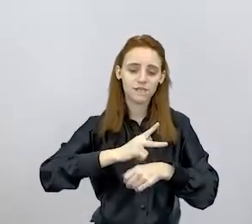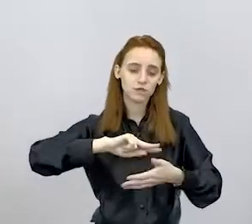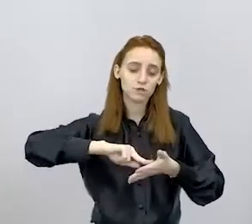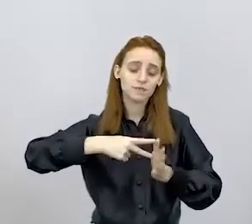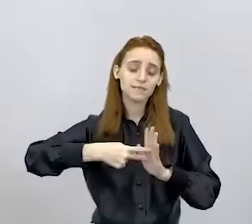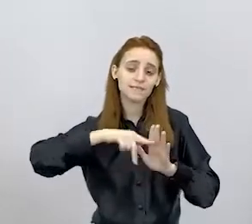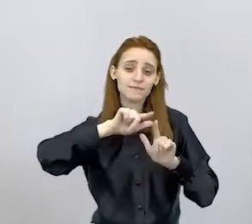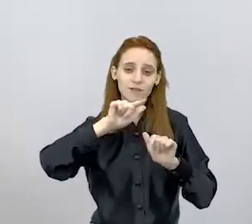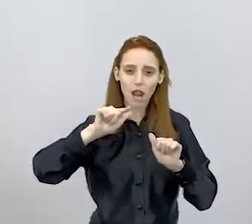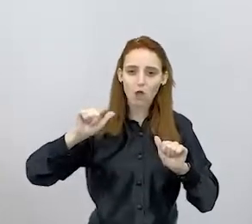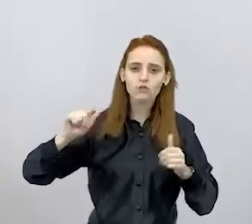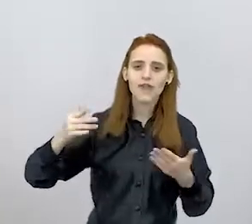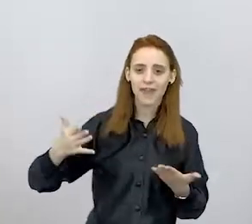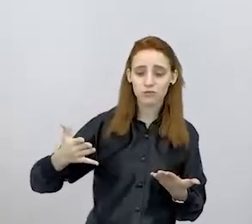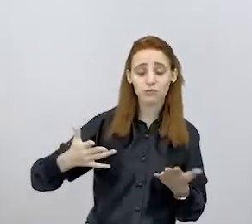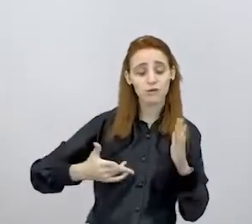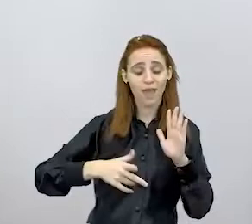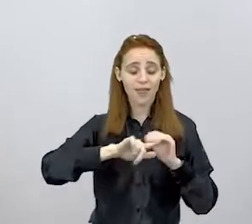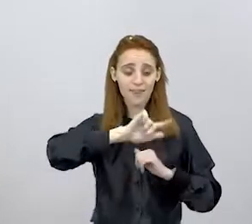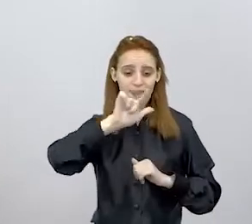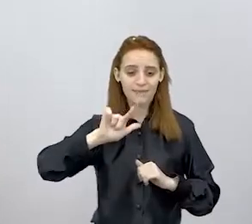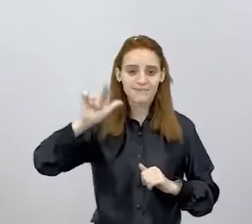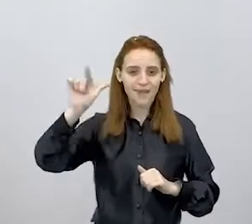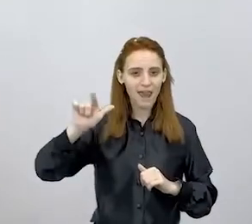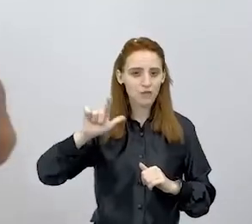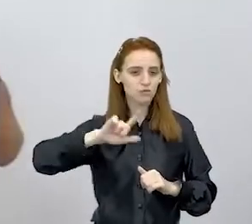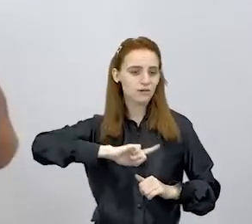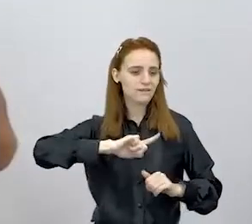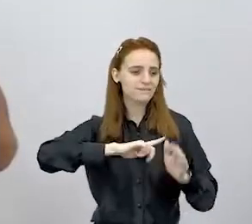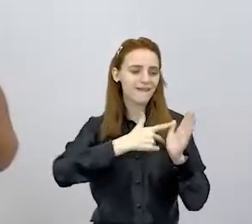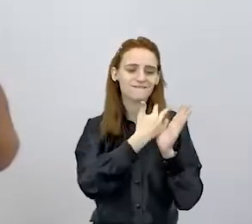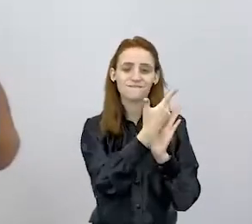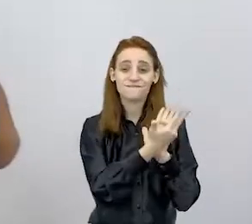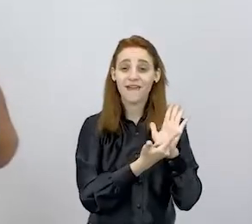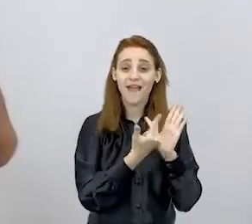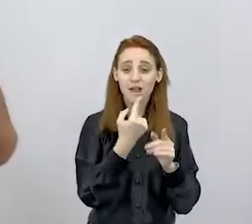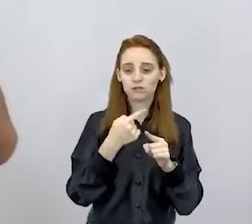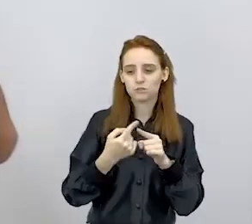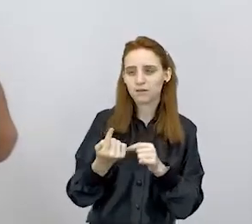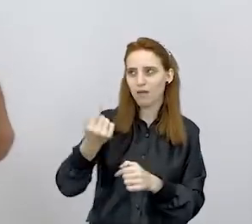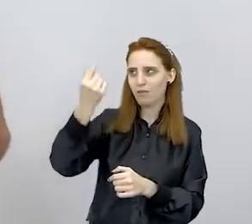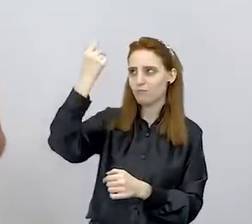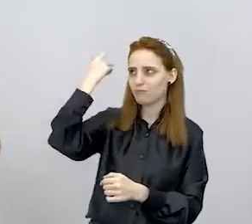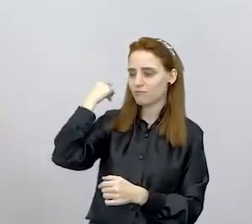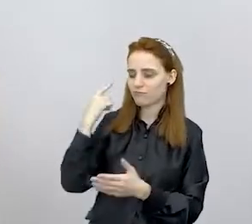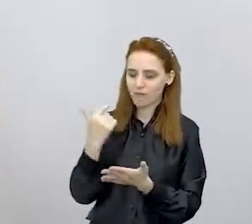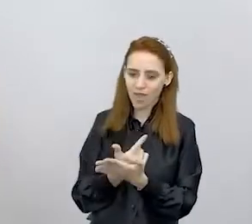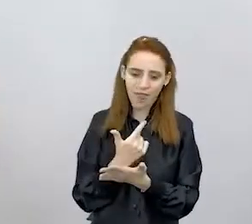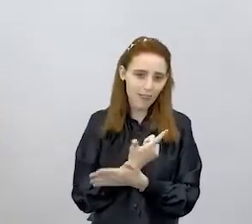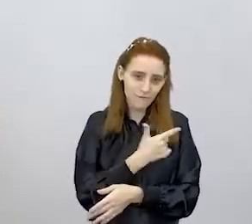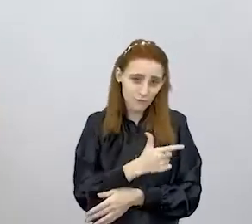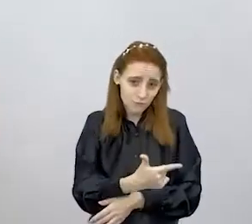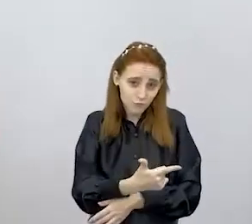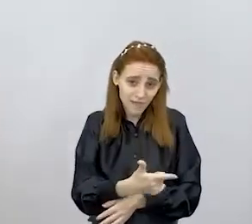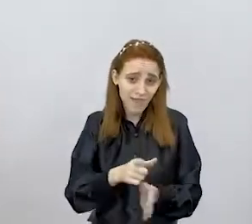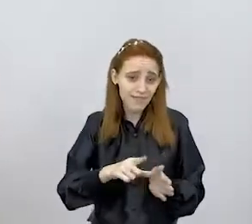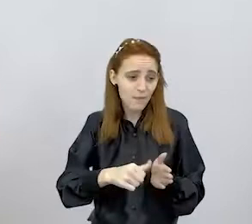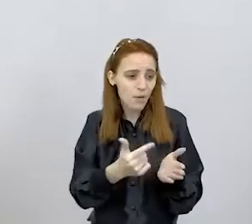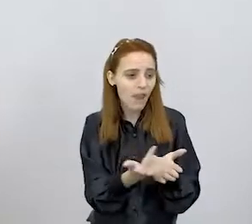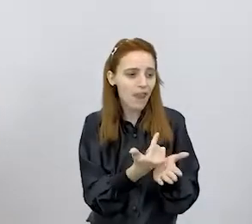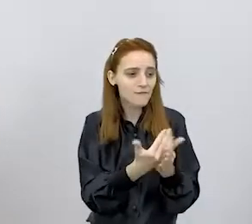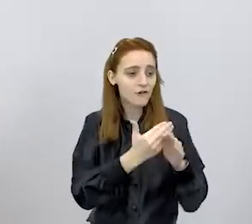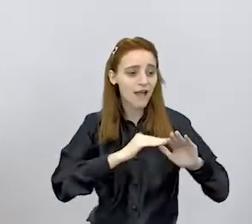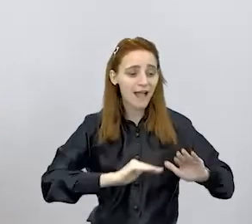ela caminha por diversos rumos, porque ela existia antes do livro e ela existirá se algum dia o livro deixar de existir, embora eu não